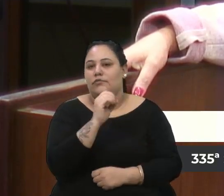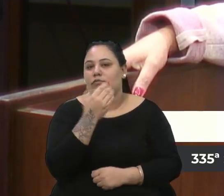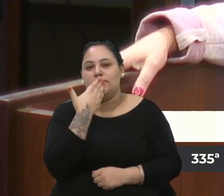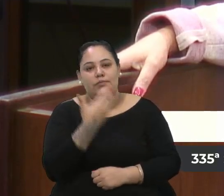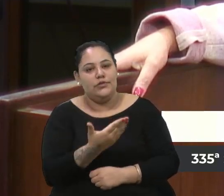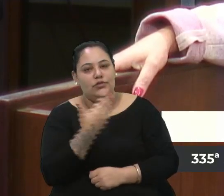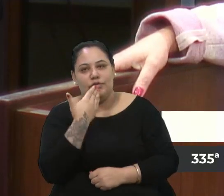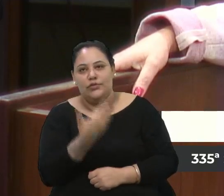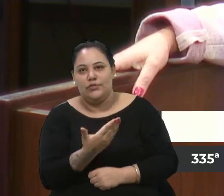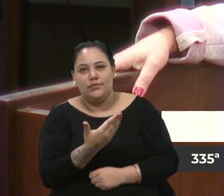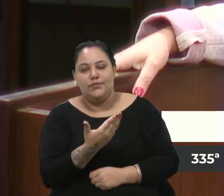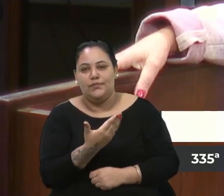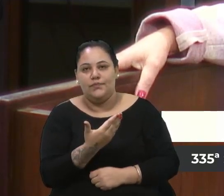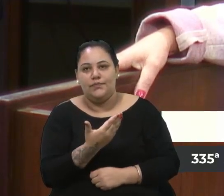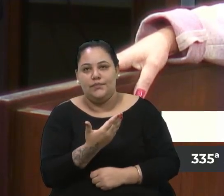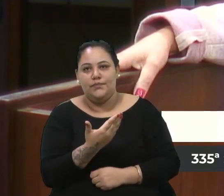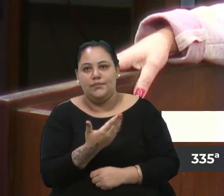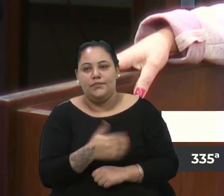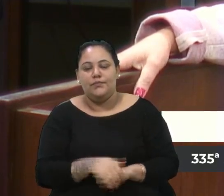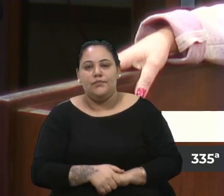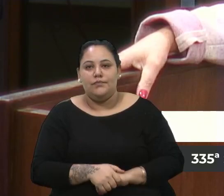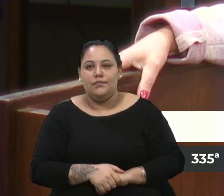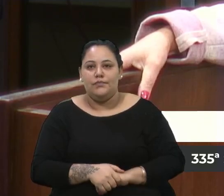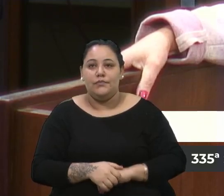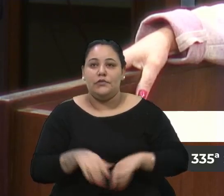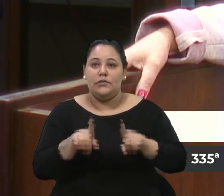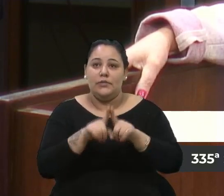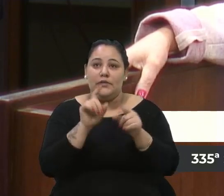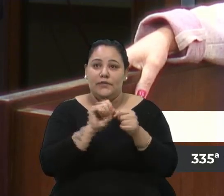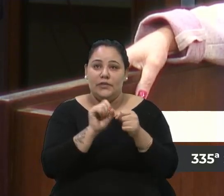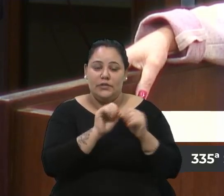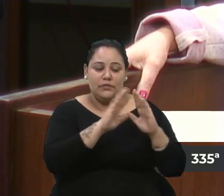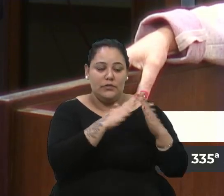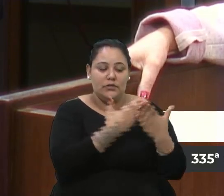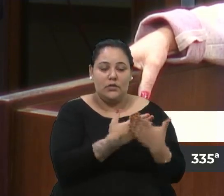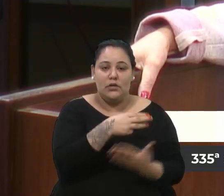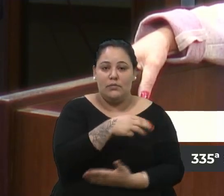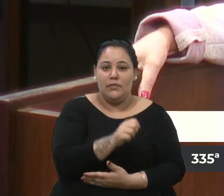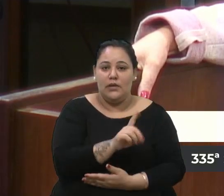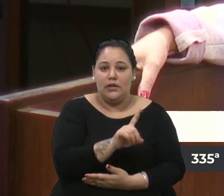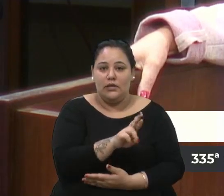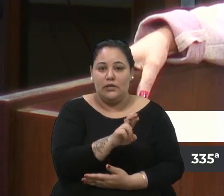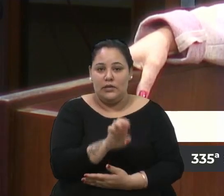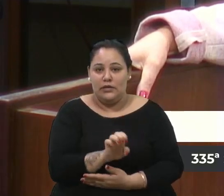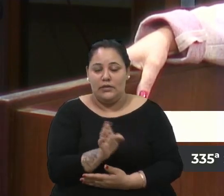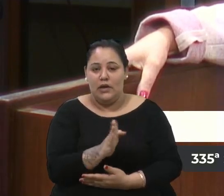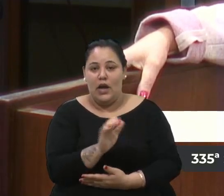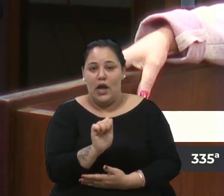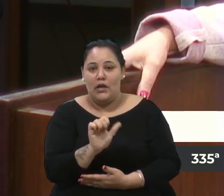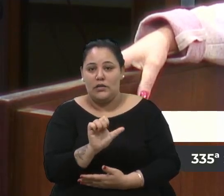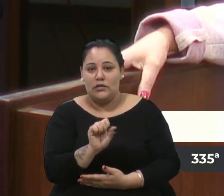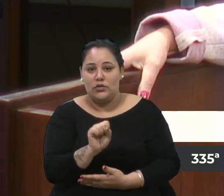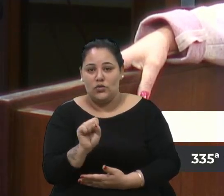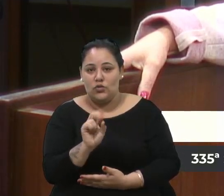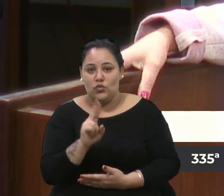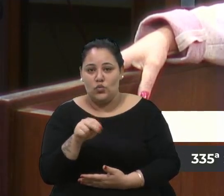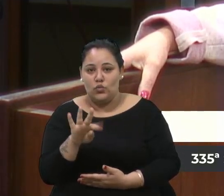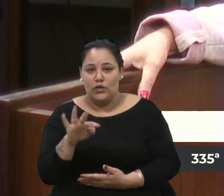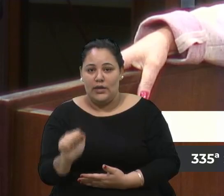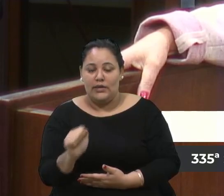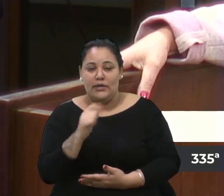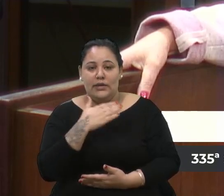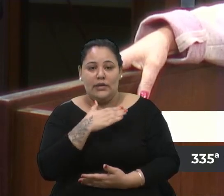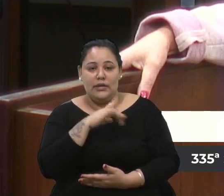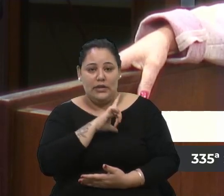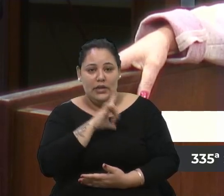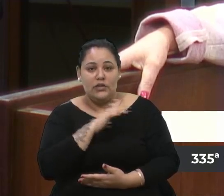né? Há pouco nós fizemos também da Escola Madre Assunta, que é um lugar onde tem as crianças e adolescentes que chegam lá,